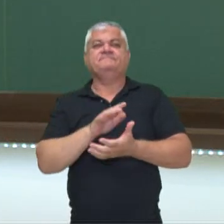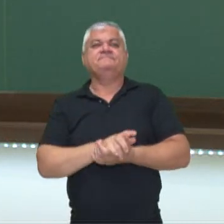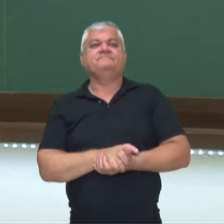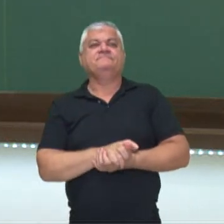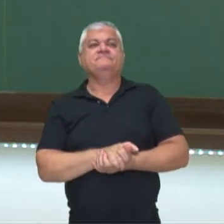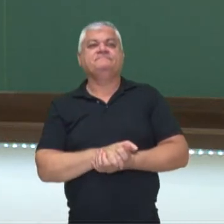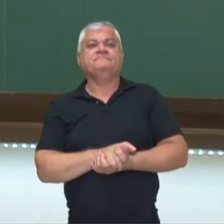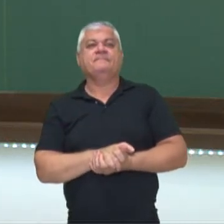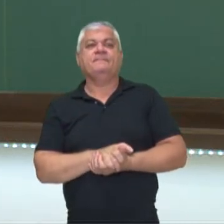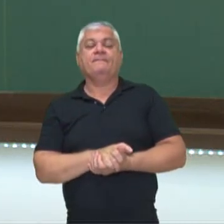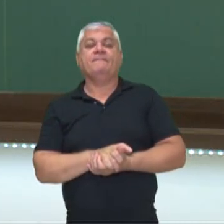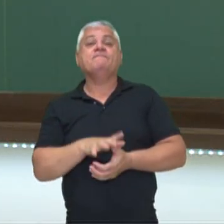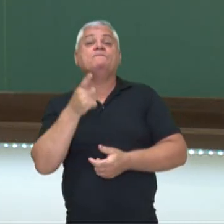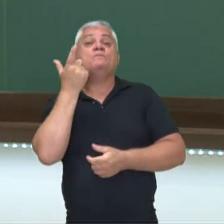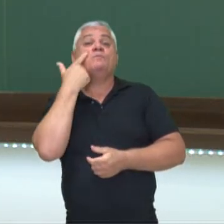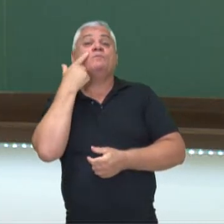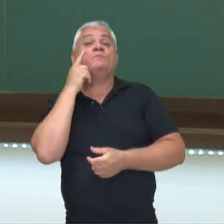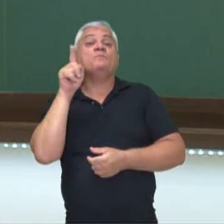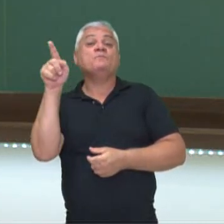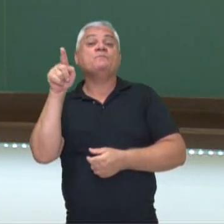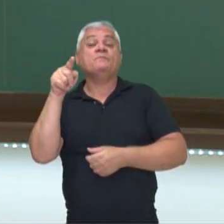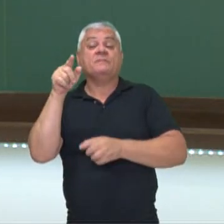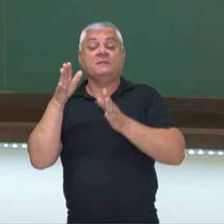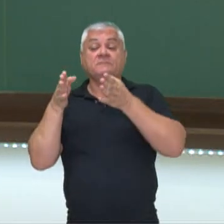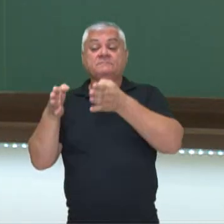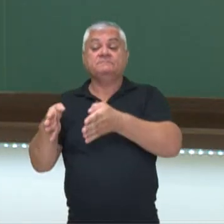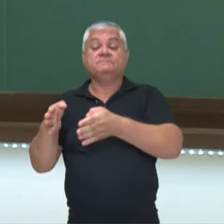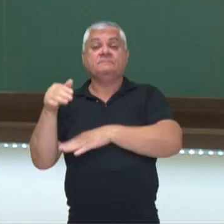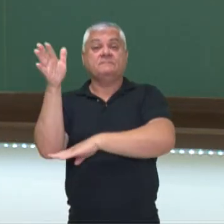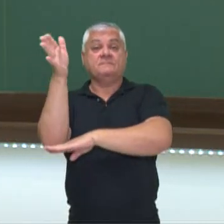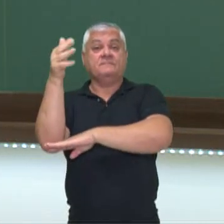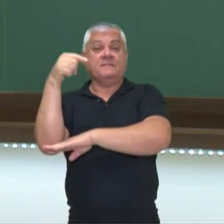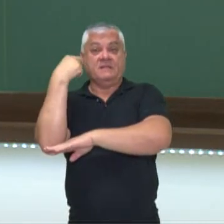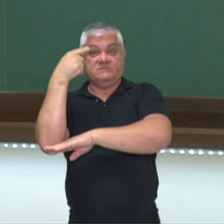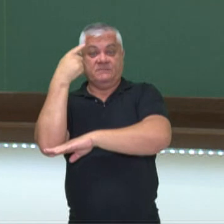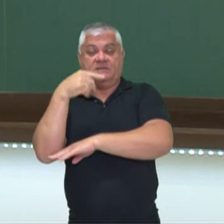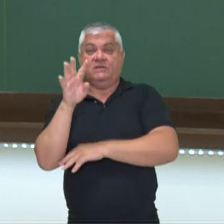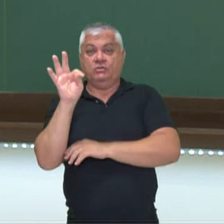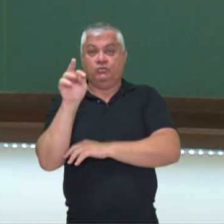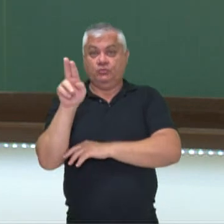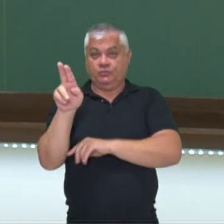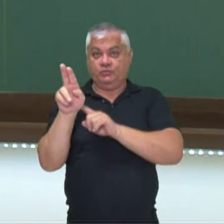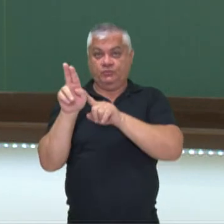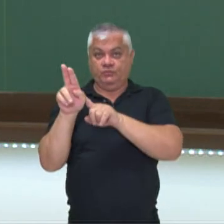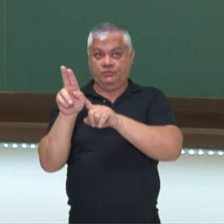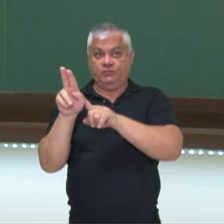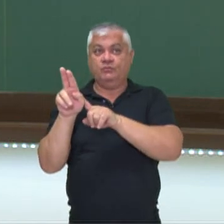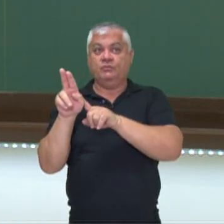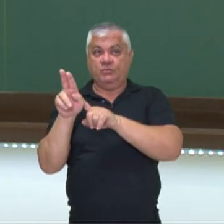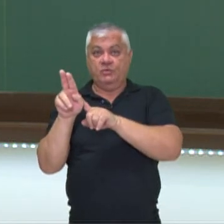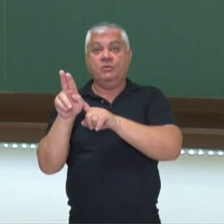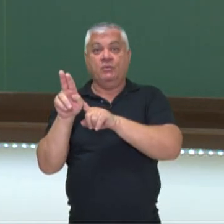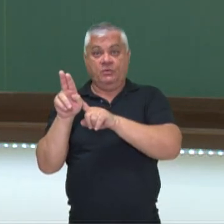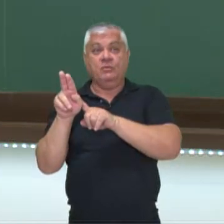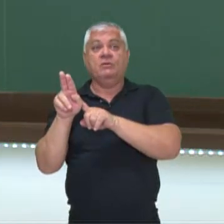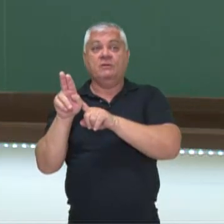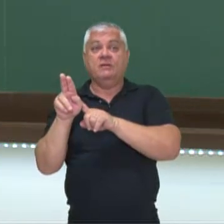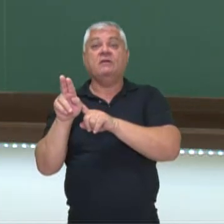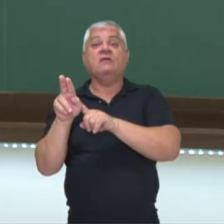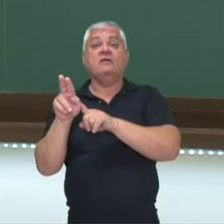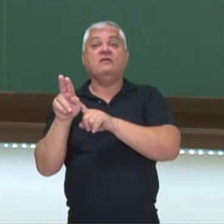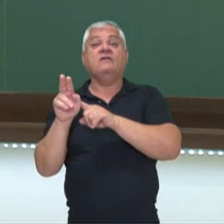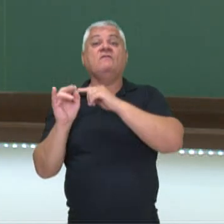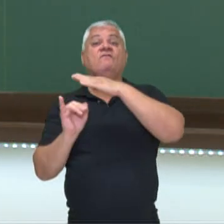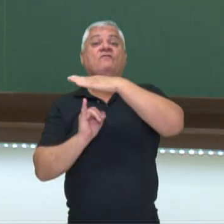bem, pensando aqui na Espanha, utilizamos o pronome tu para indicar que expressa